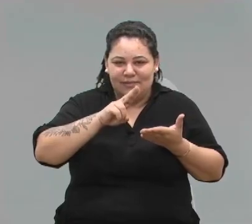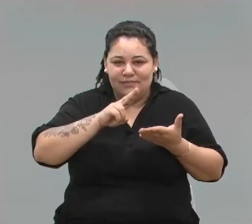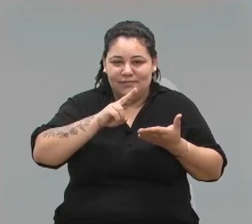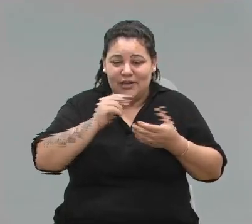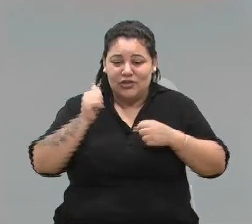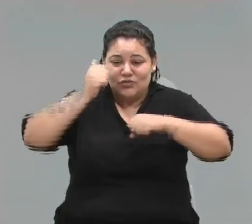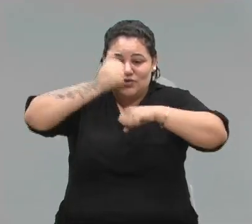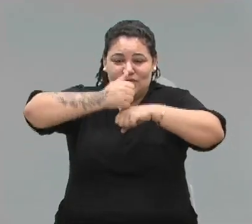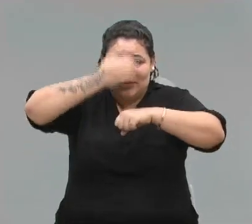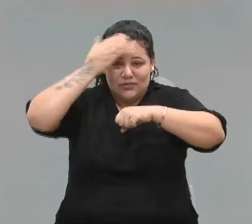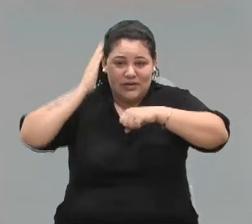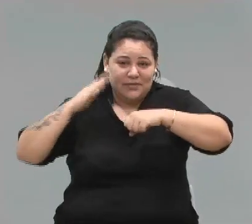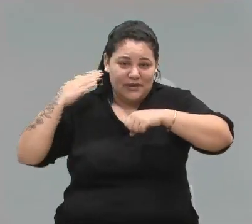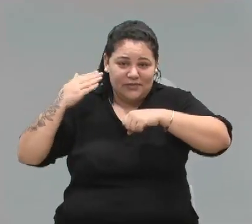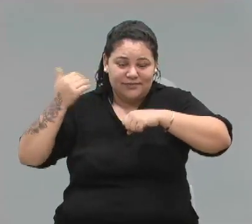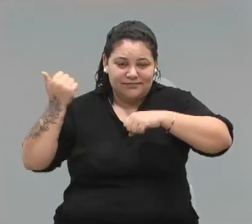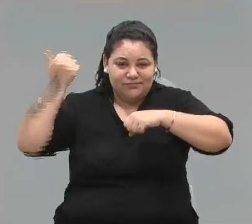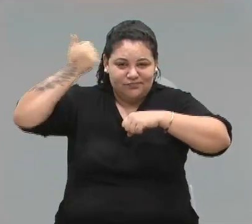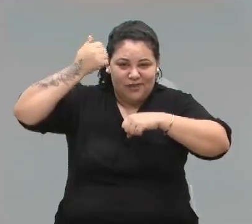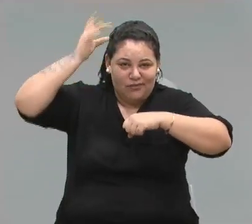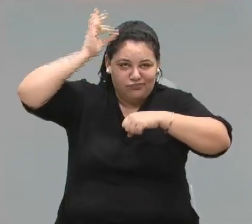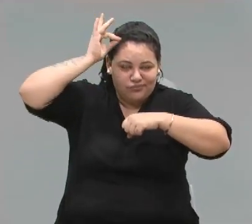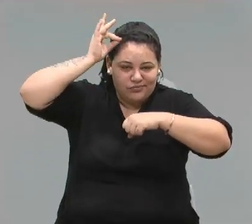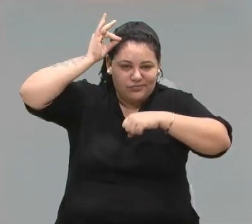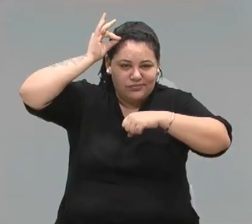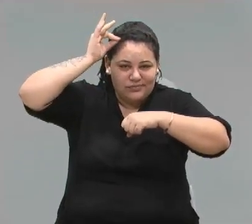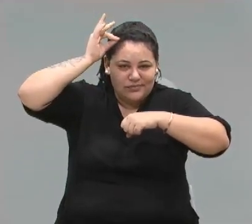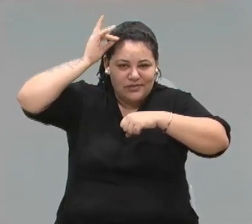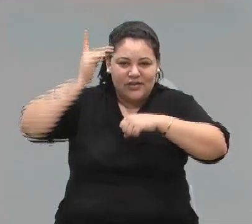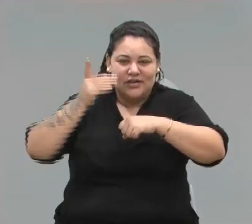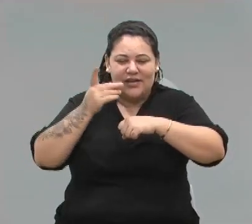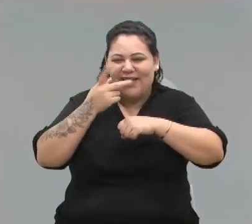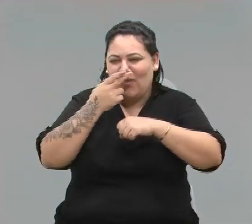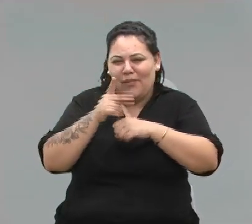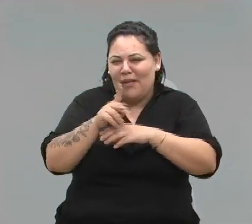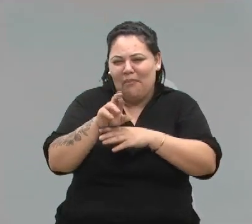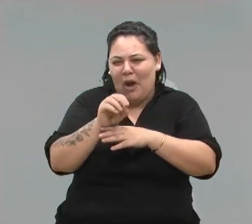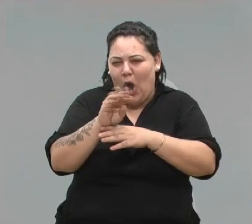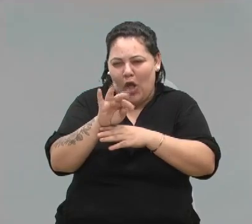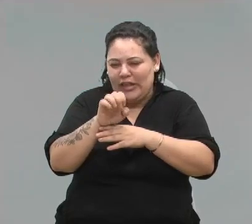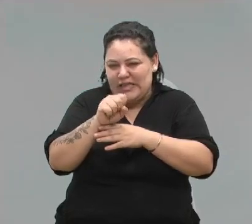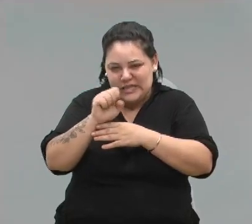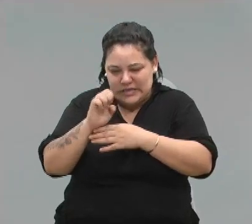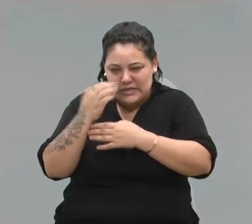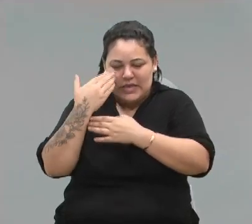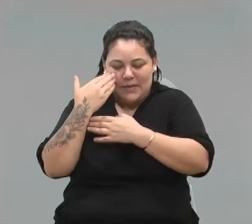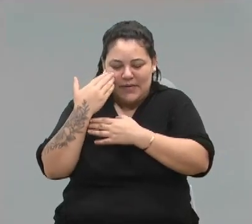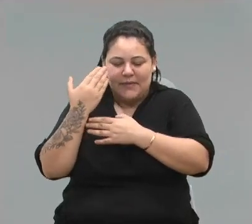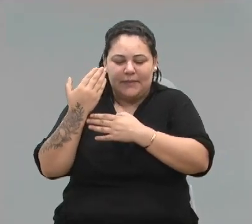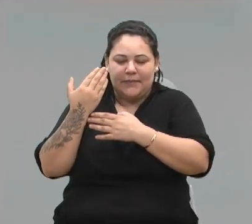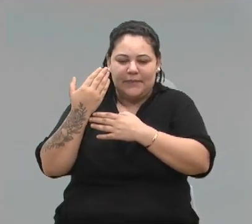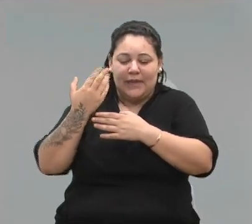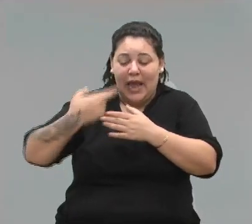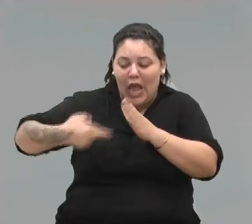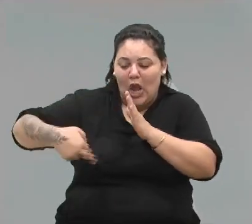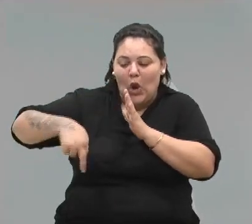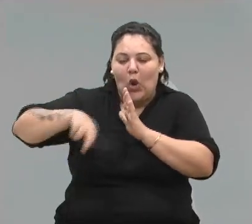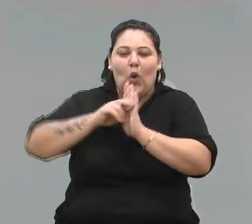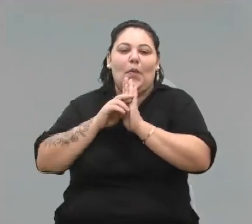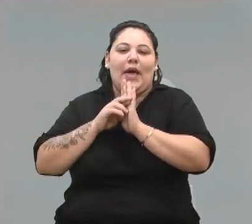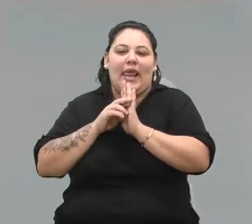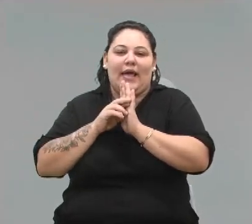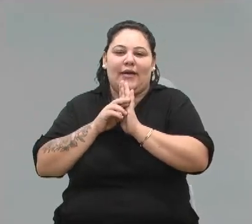estarão à disposição. A prótese capilar pode ser um importante passo para o resgate da autoestima